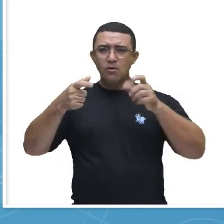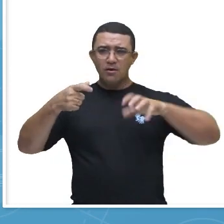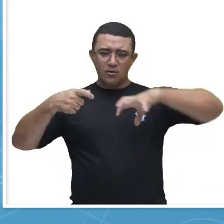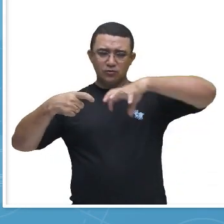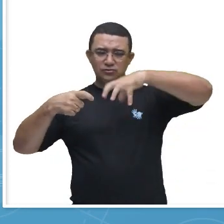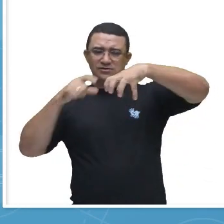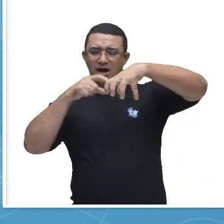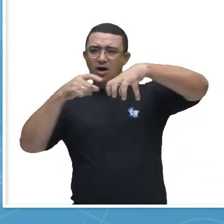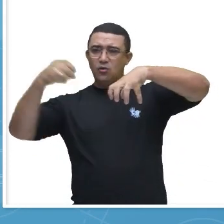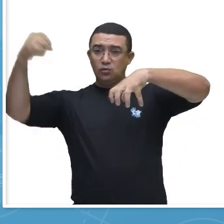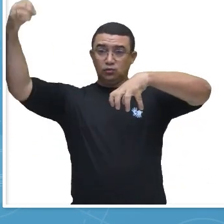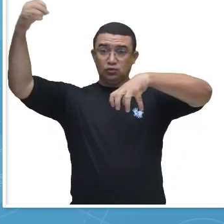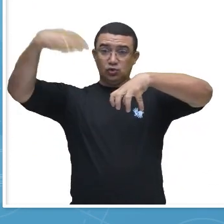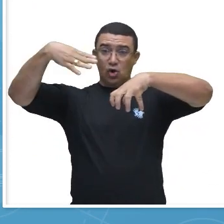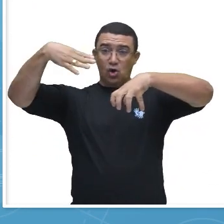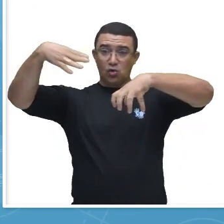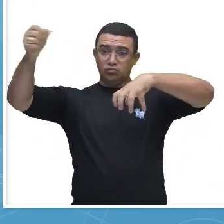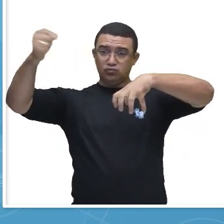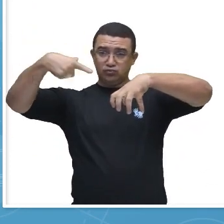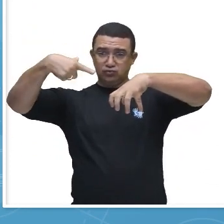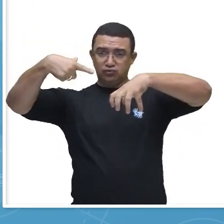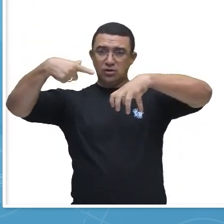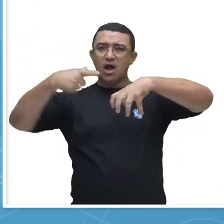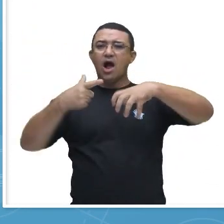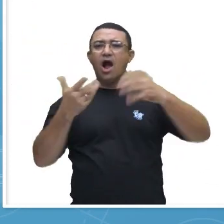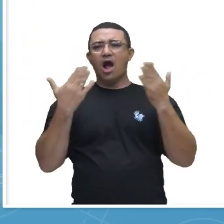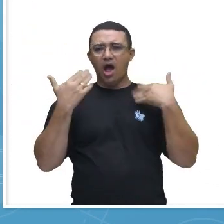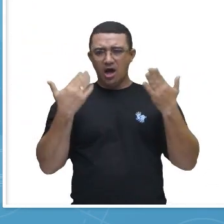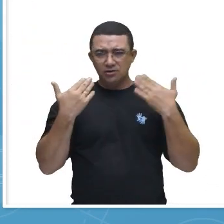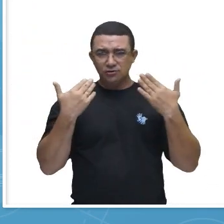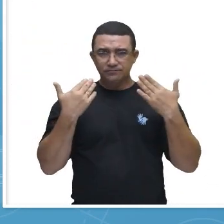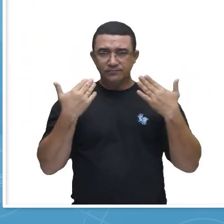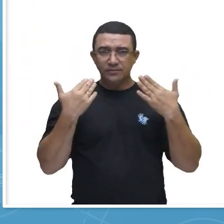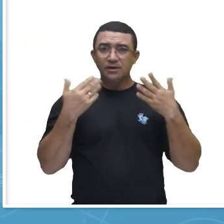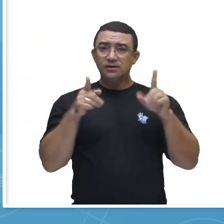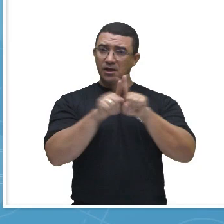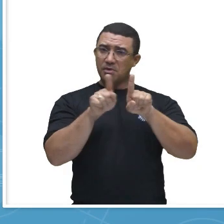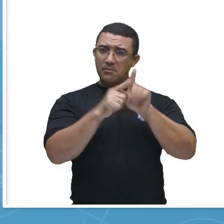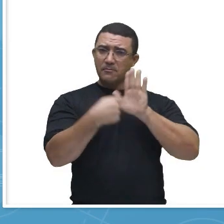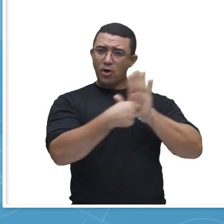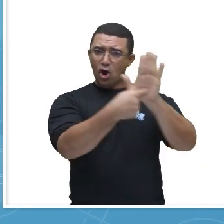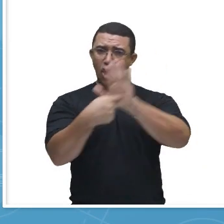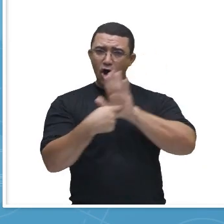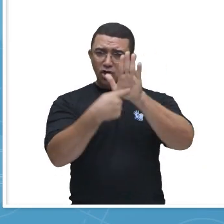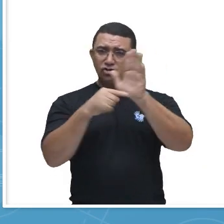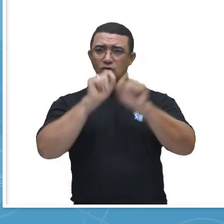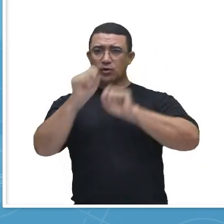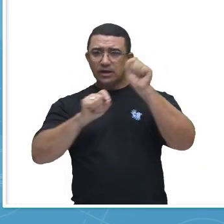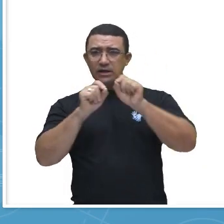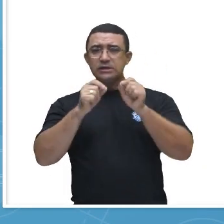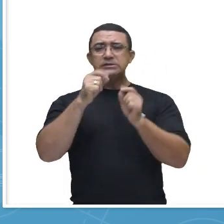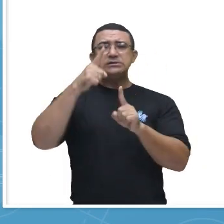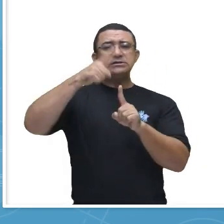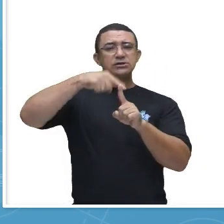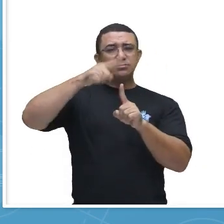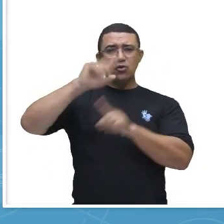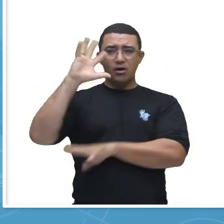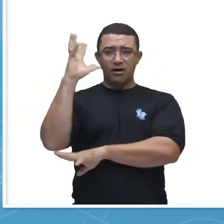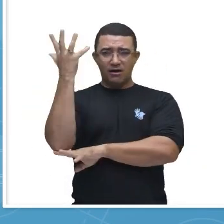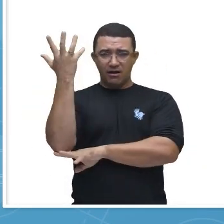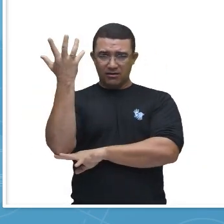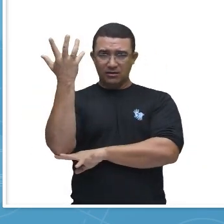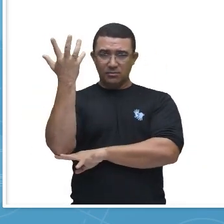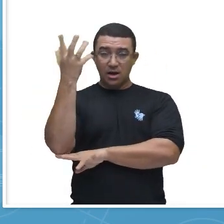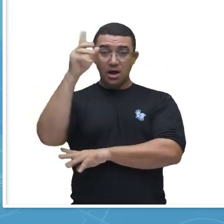diz respeito à intensidade de luz e calor, tá? Essas faixas apresentam diferentes o quê? Tipos climáticos.